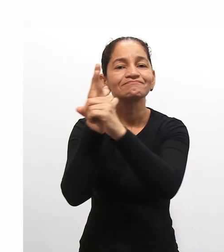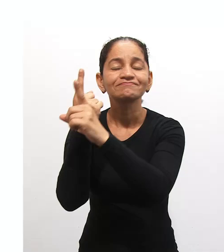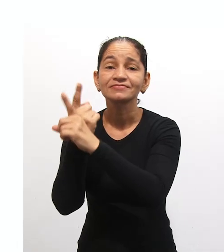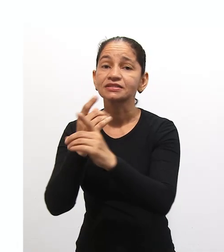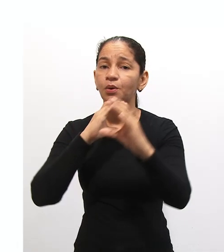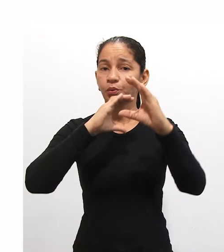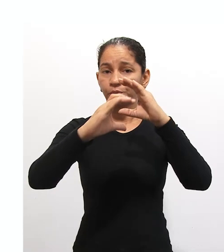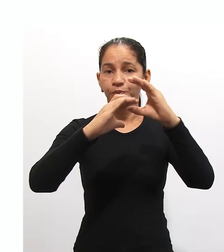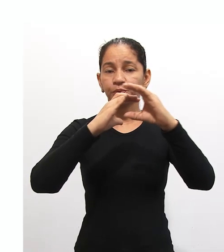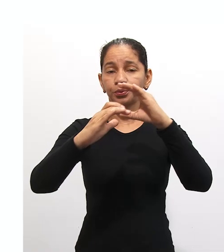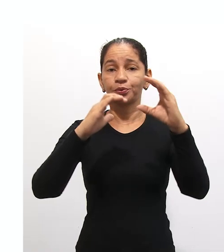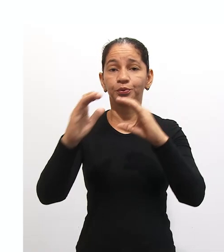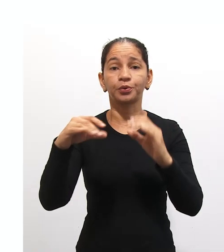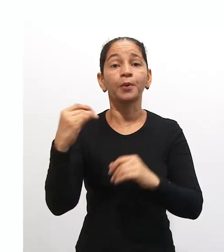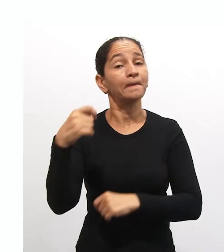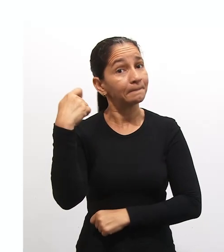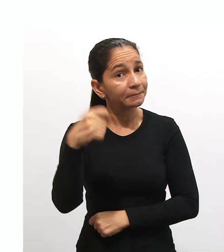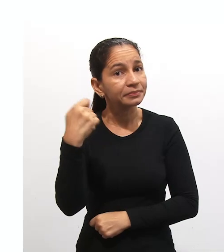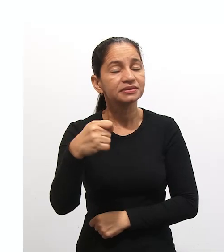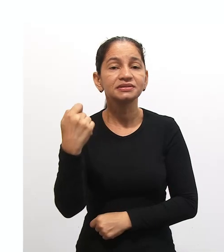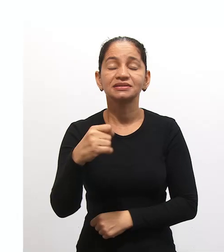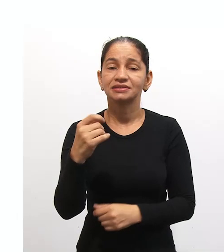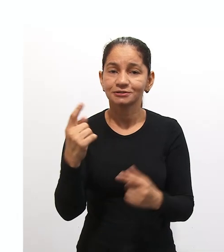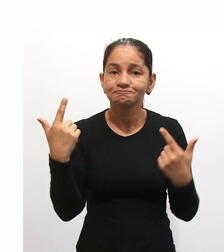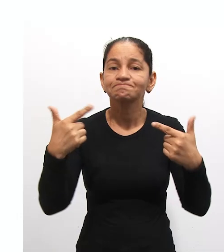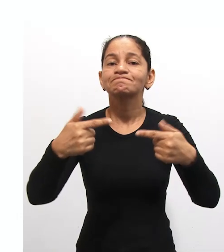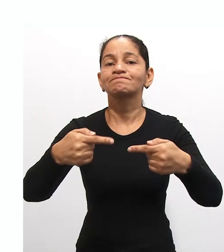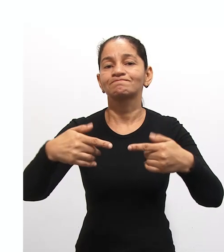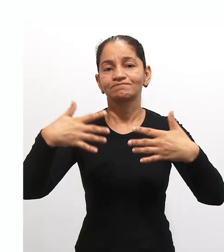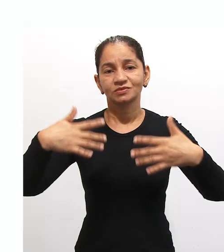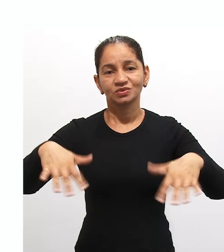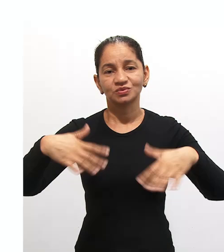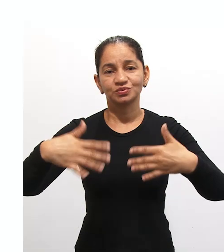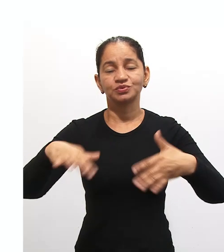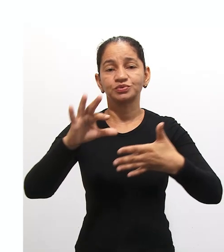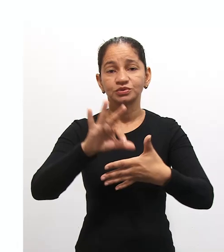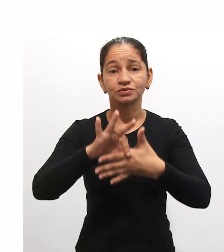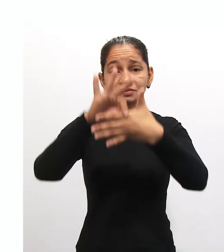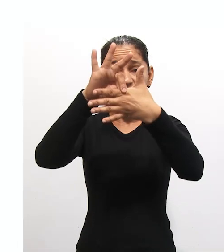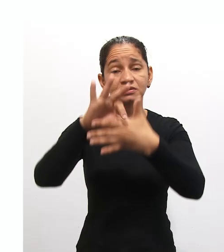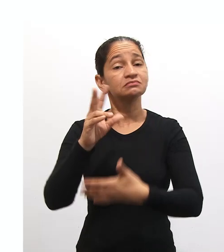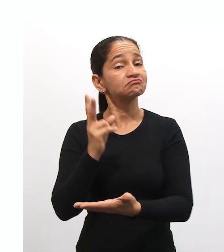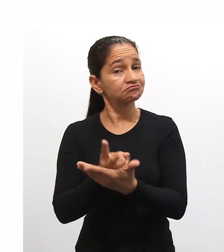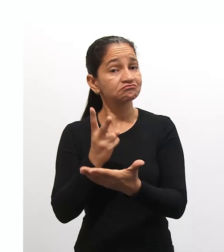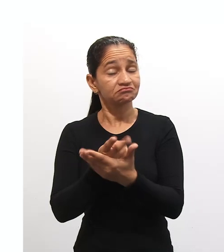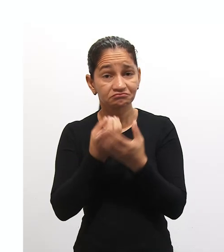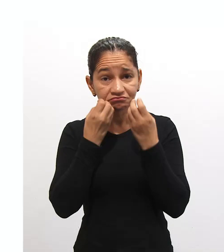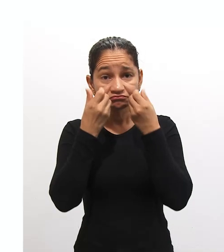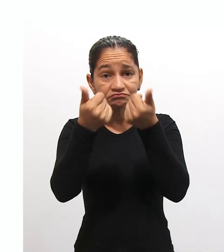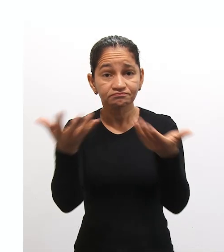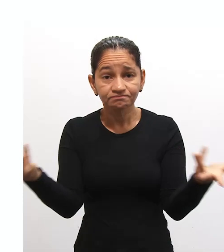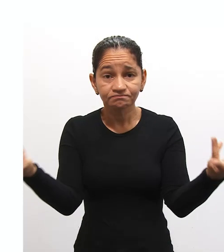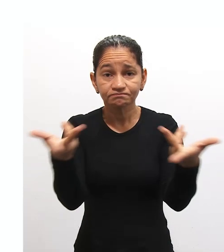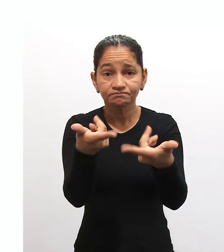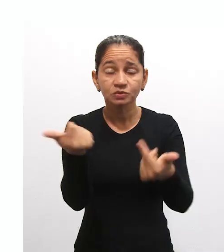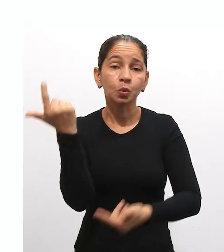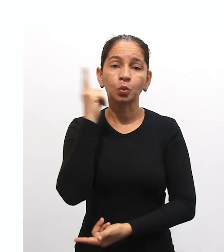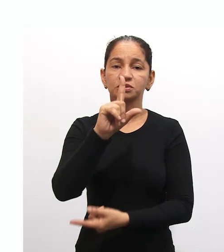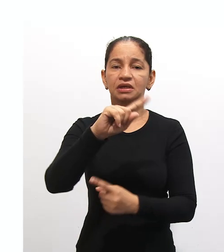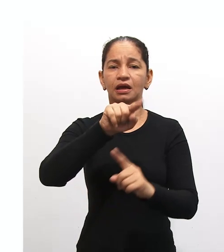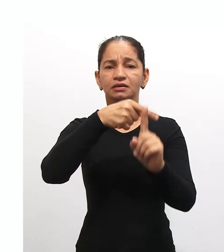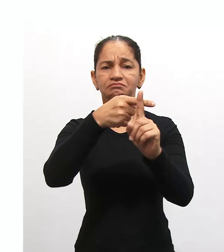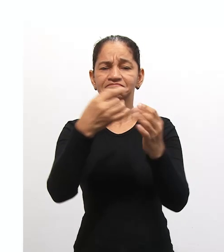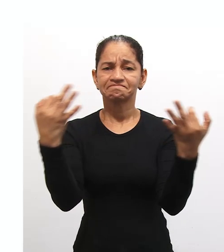comunicação e a motivação à distância um desafio. Líderes eficazes promovem o aprendizado